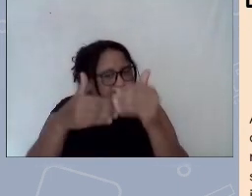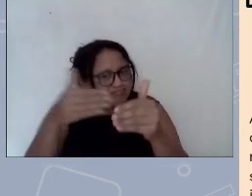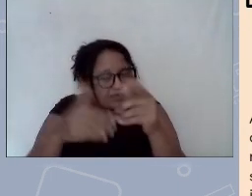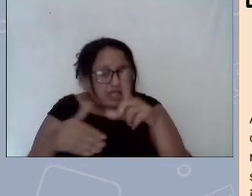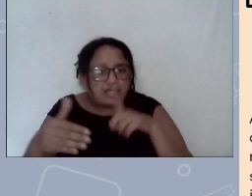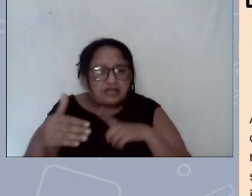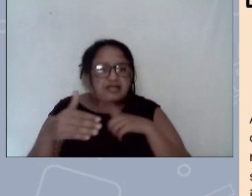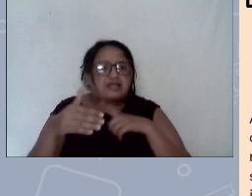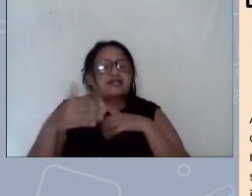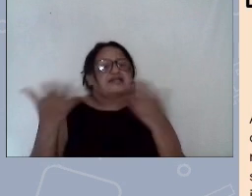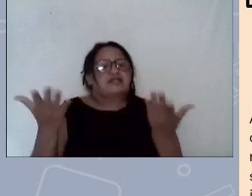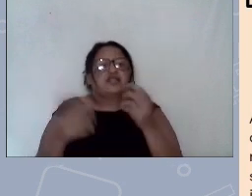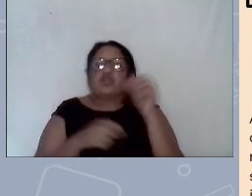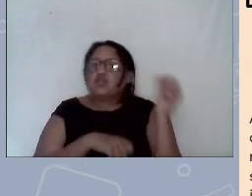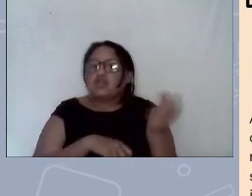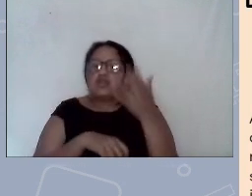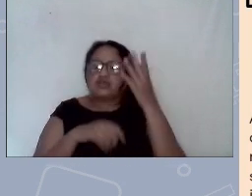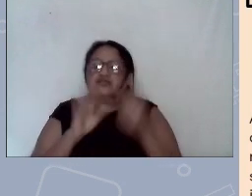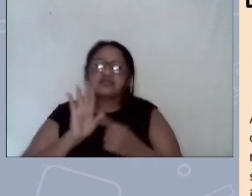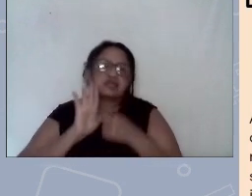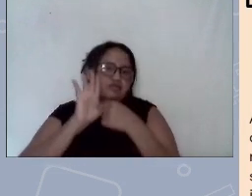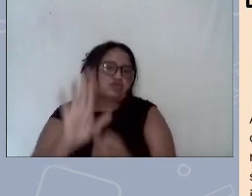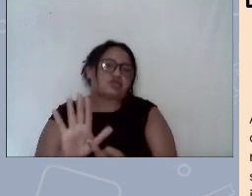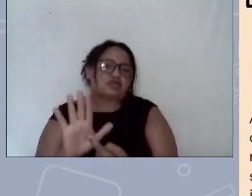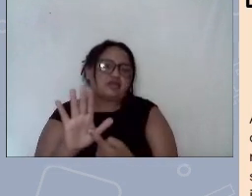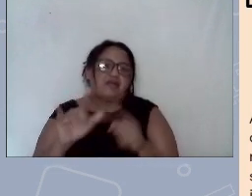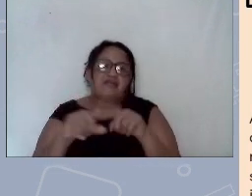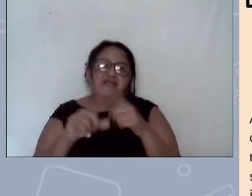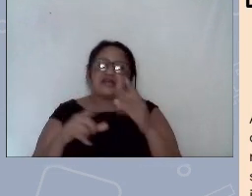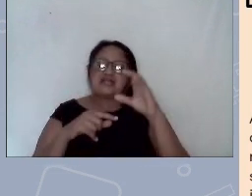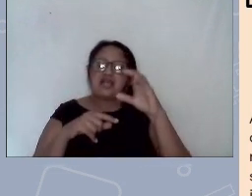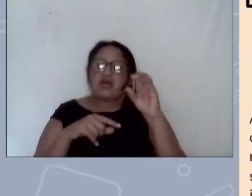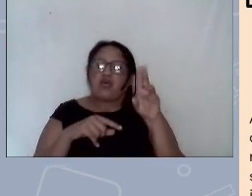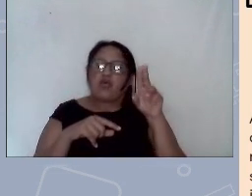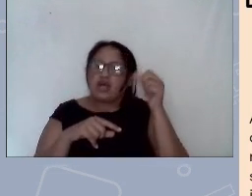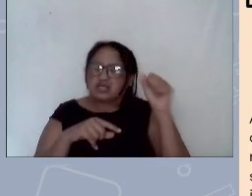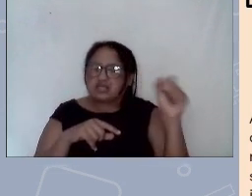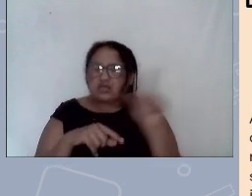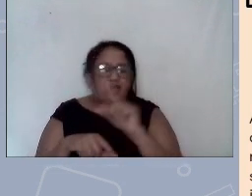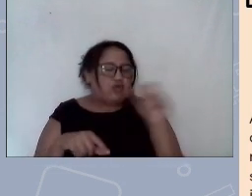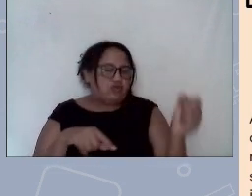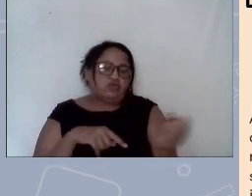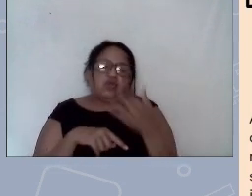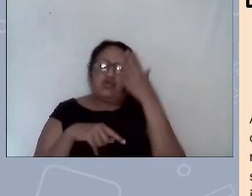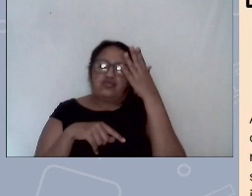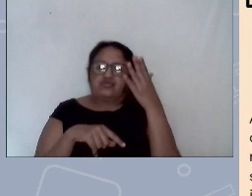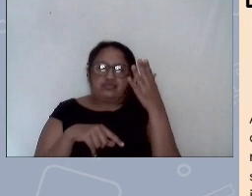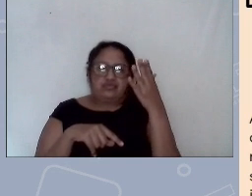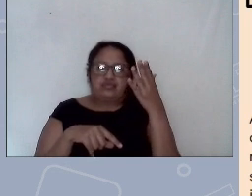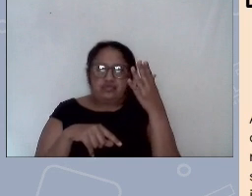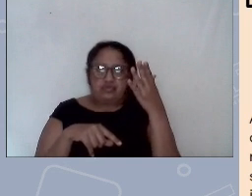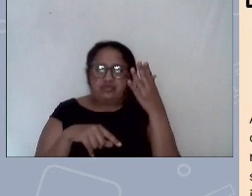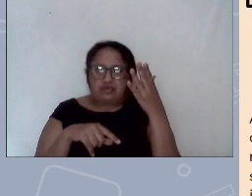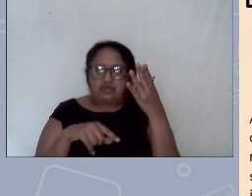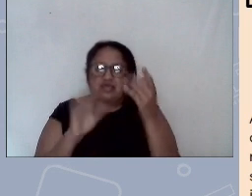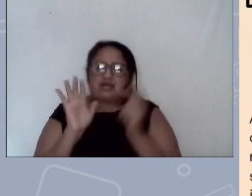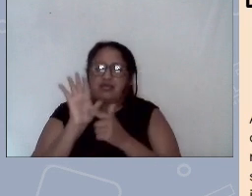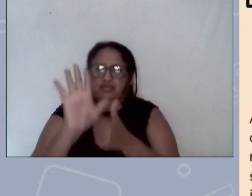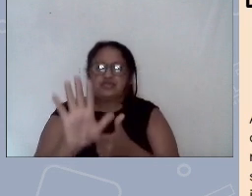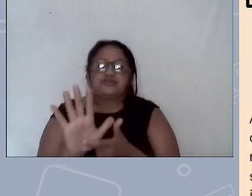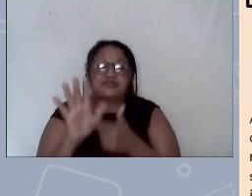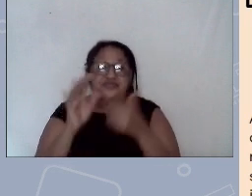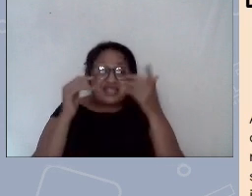testemunhos mas a cuesta não é um morro testemunho tá é possível que se tivesse aqui nessa imagem